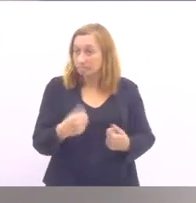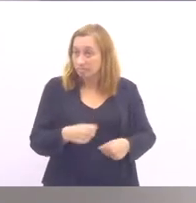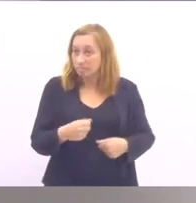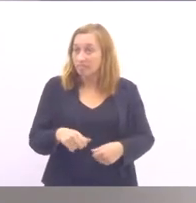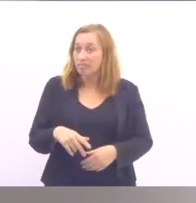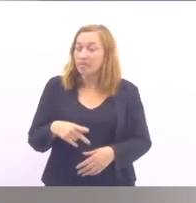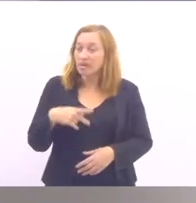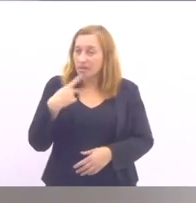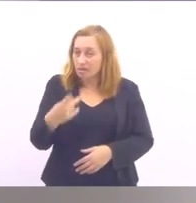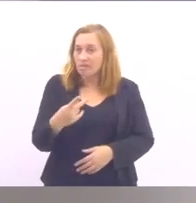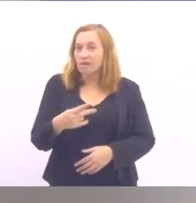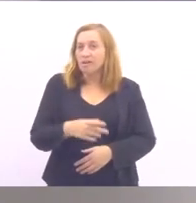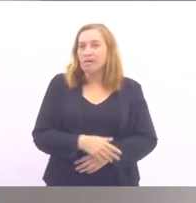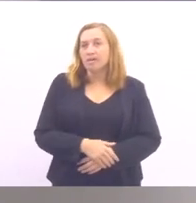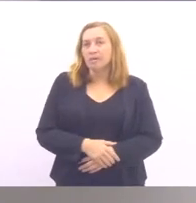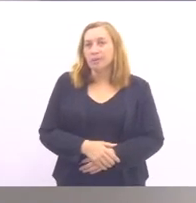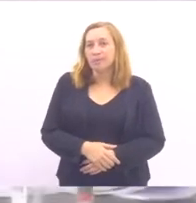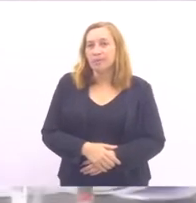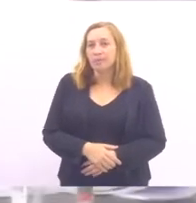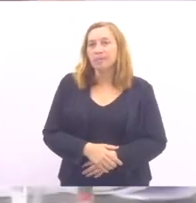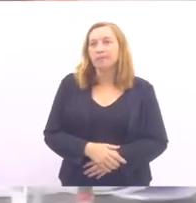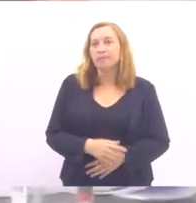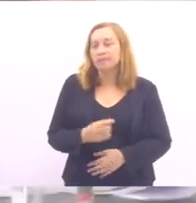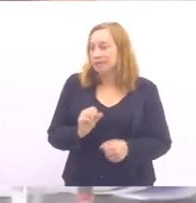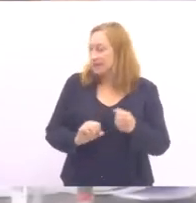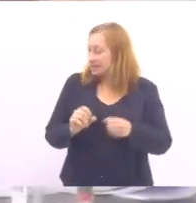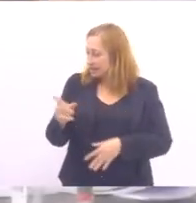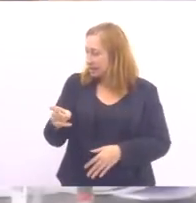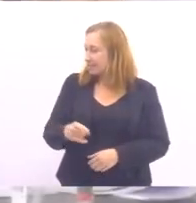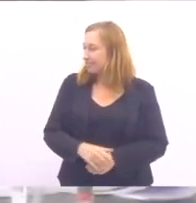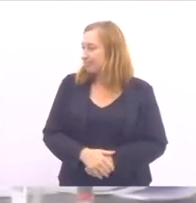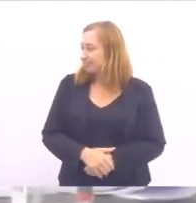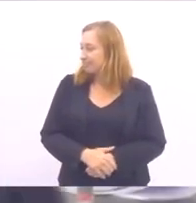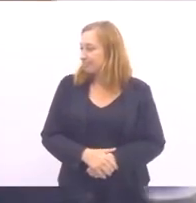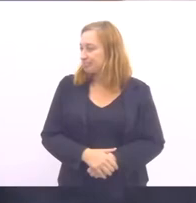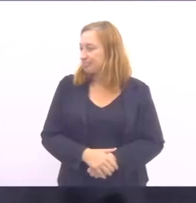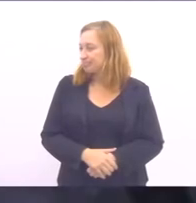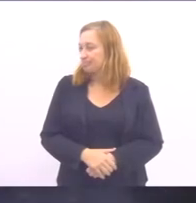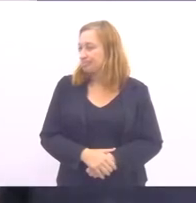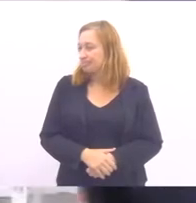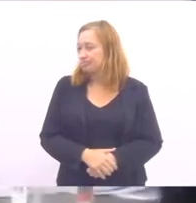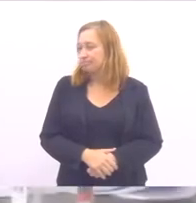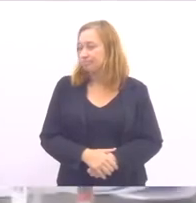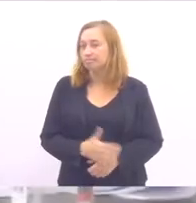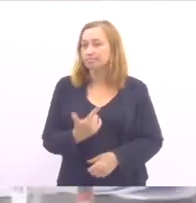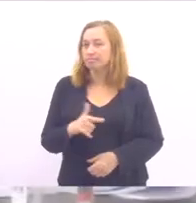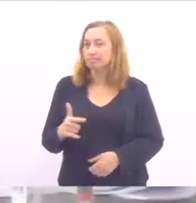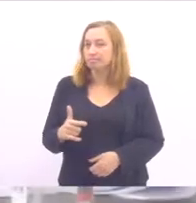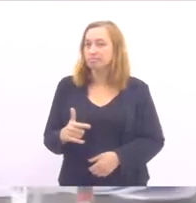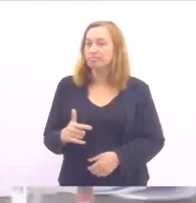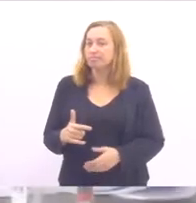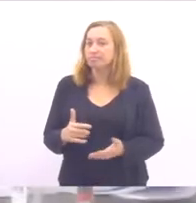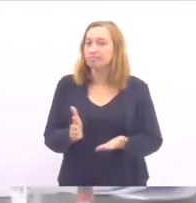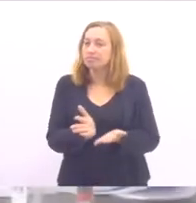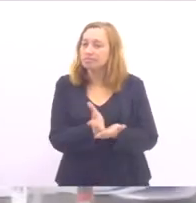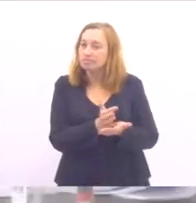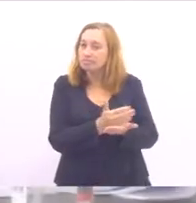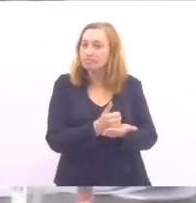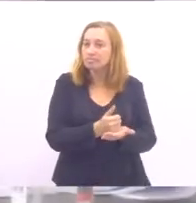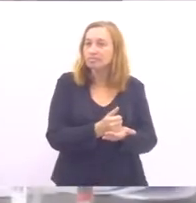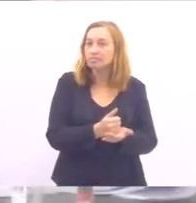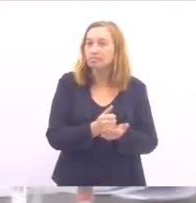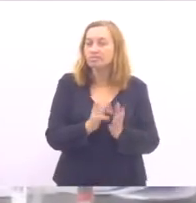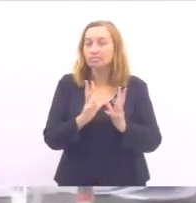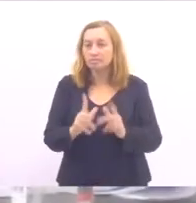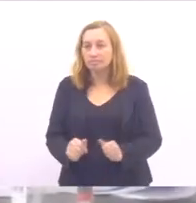um start, dizer, olha, vamos fazer desse jeito, para não ter acúmulo, para ser o material limpo, para não ter